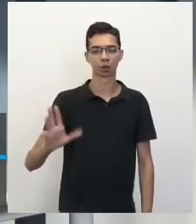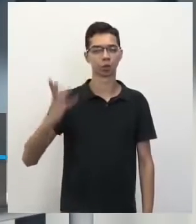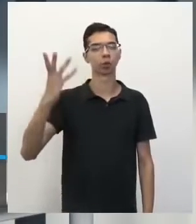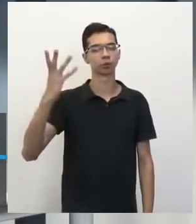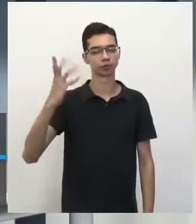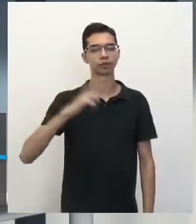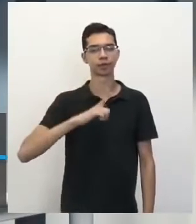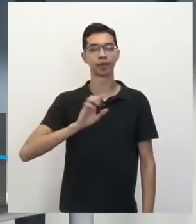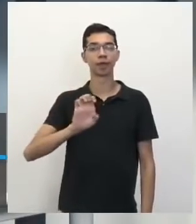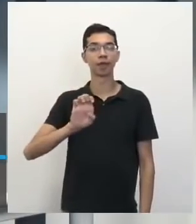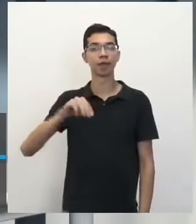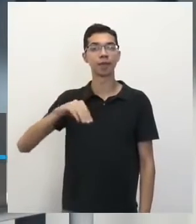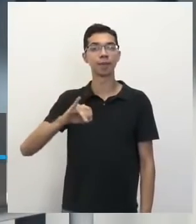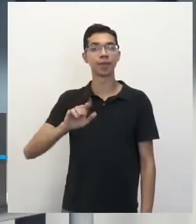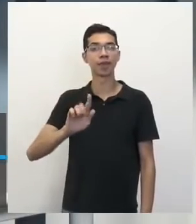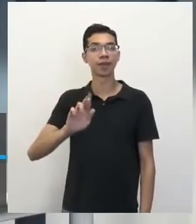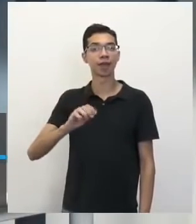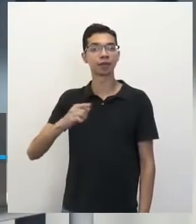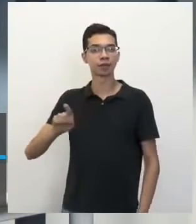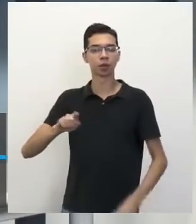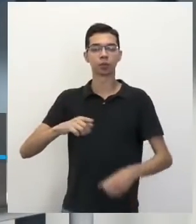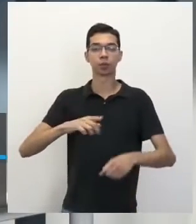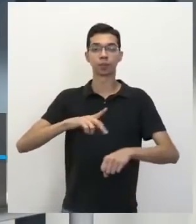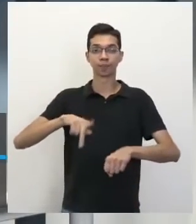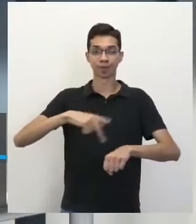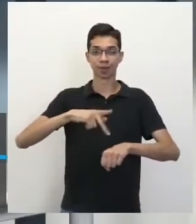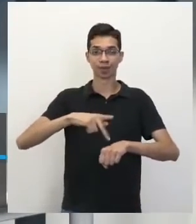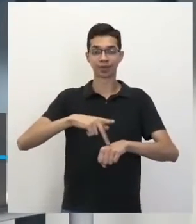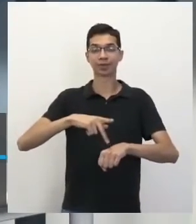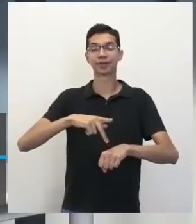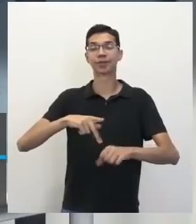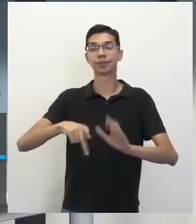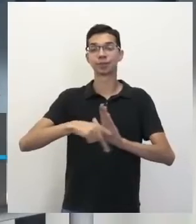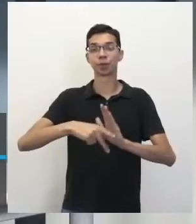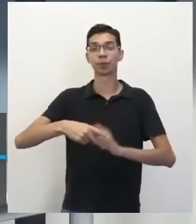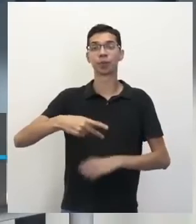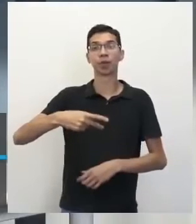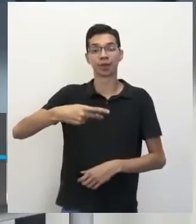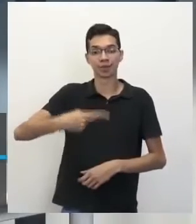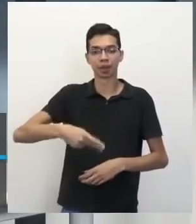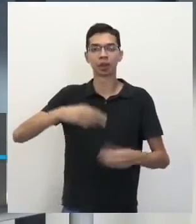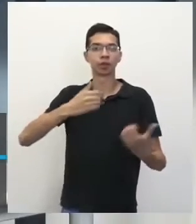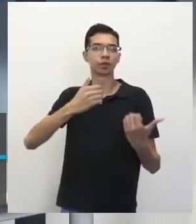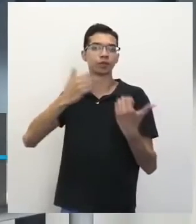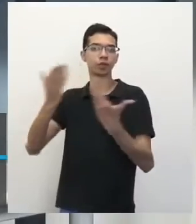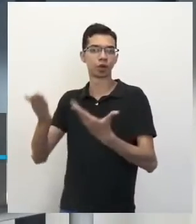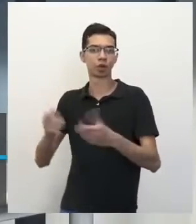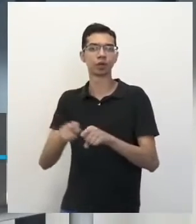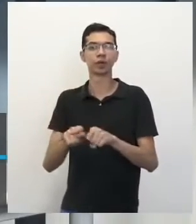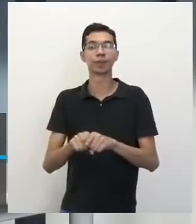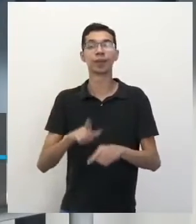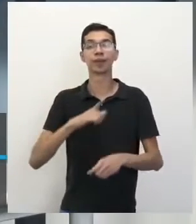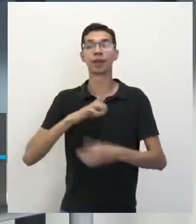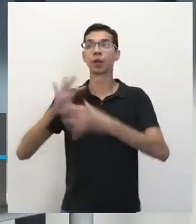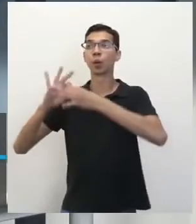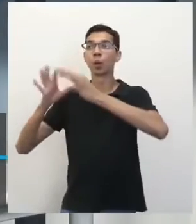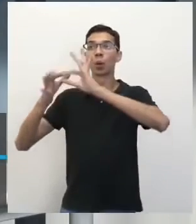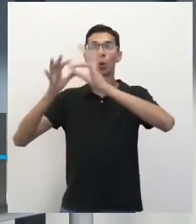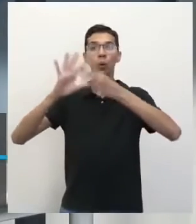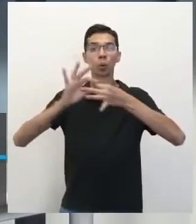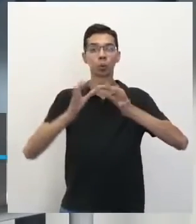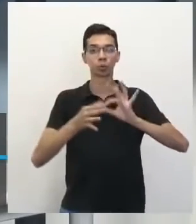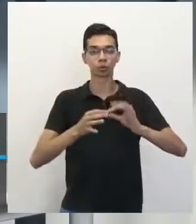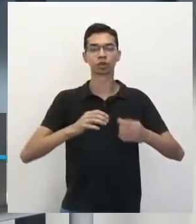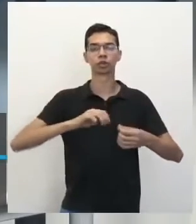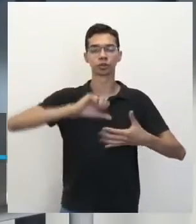de imigração, vindo pessoas, né, bastante pessoas de fora, tanto intracontinental como intercontinental, e pessoas